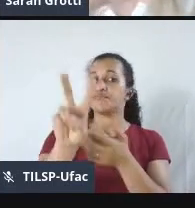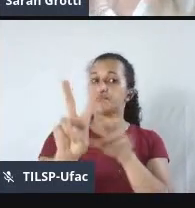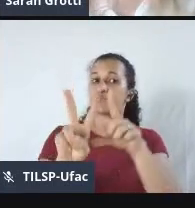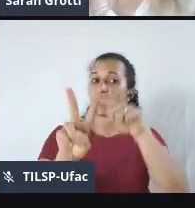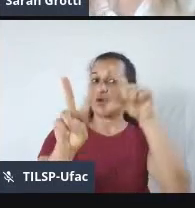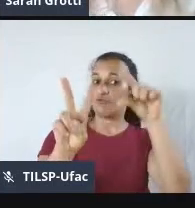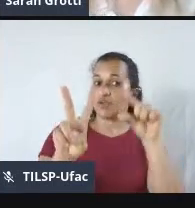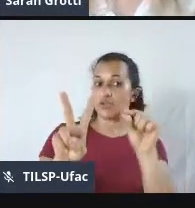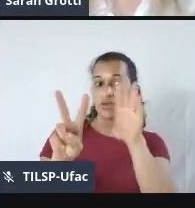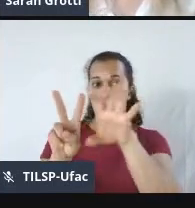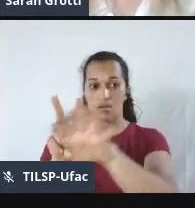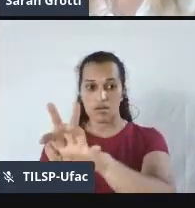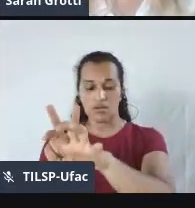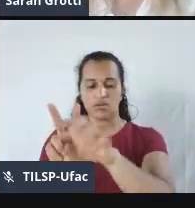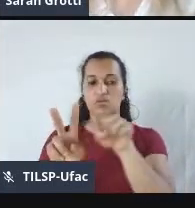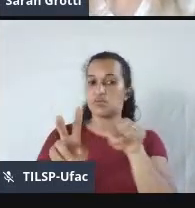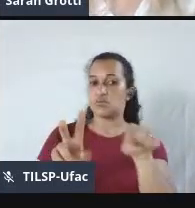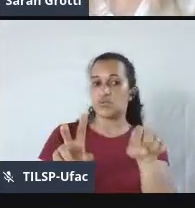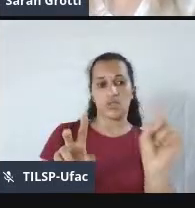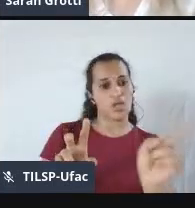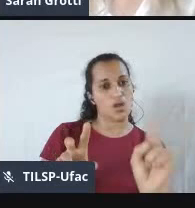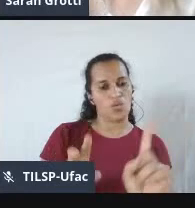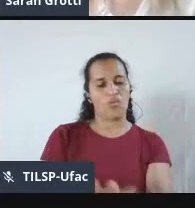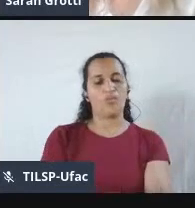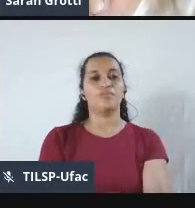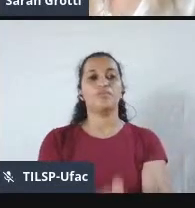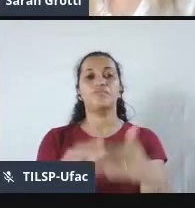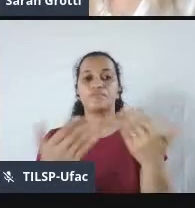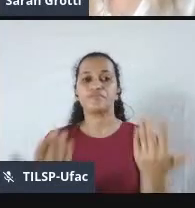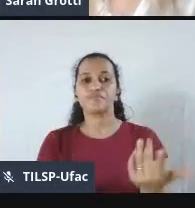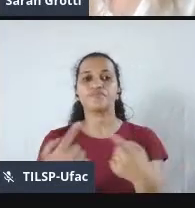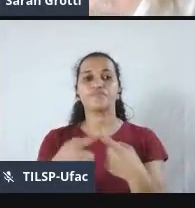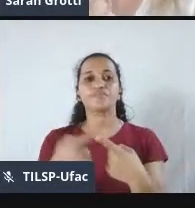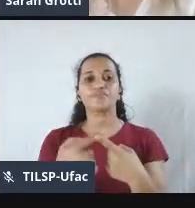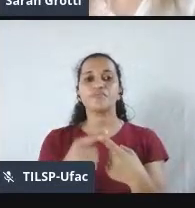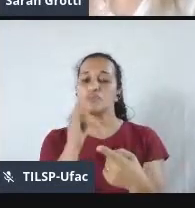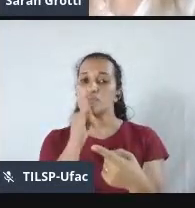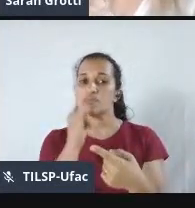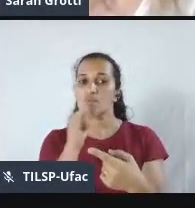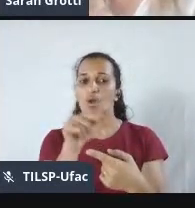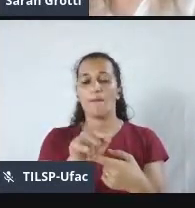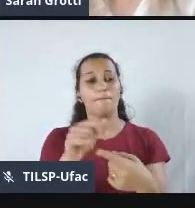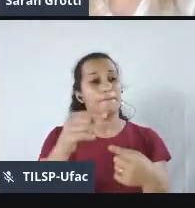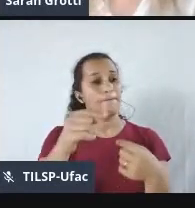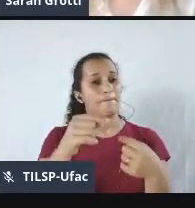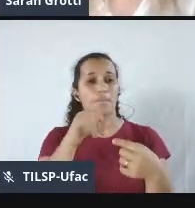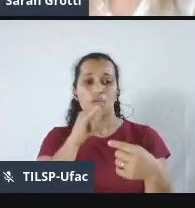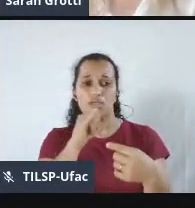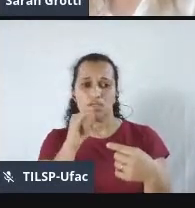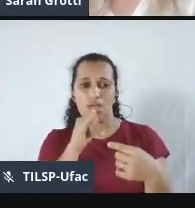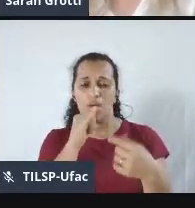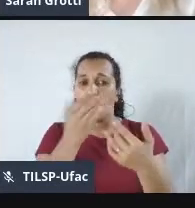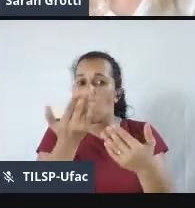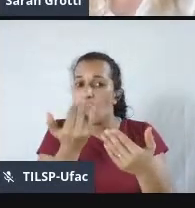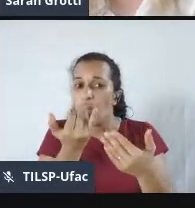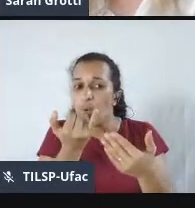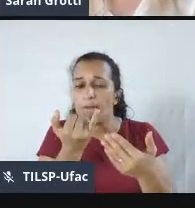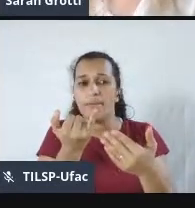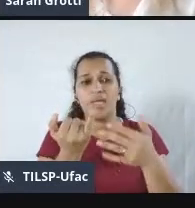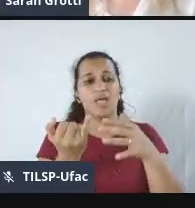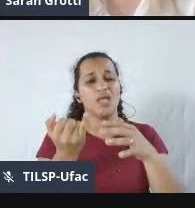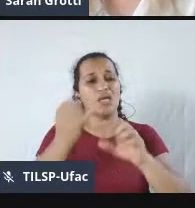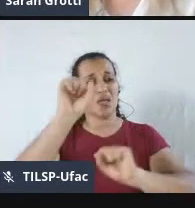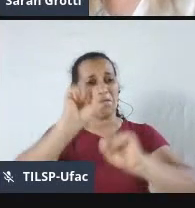isso? Porque desse lado, produtos industrializados, ultraprocessados, tem